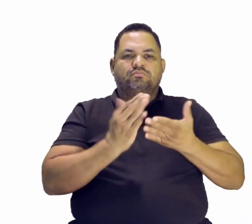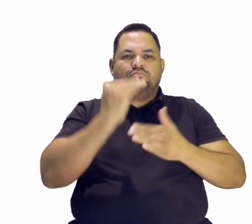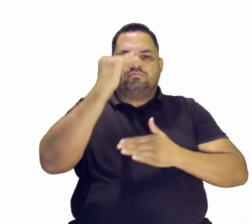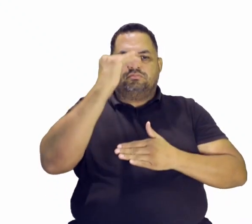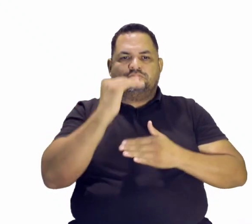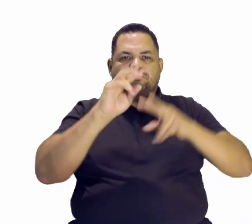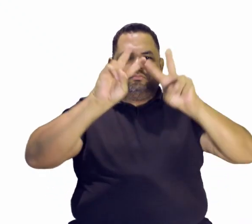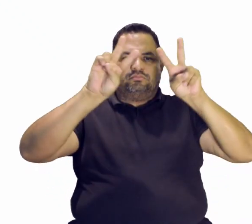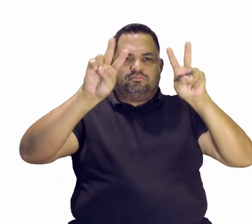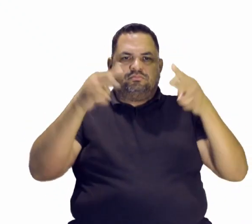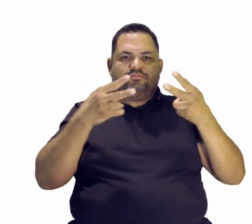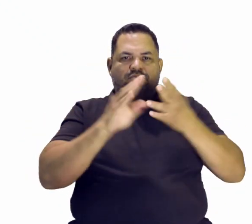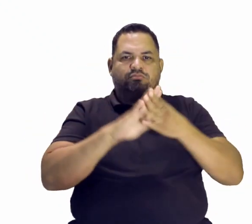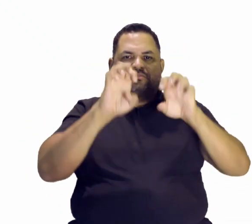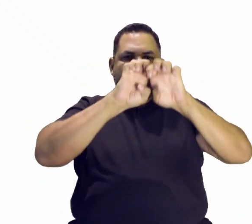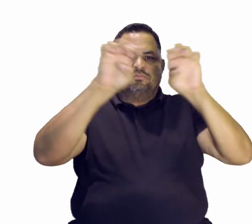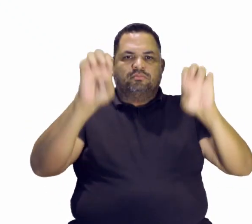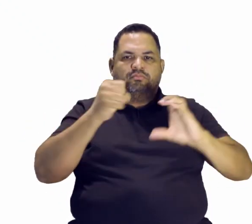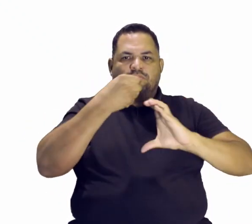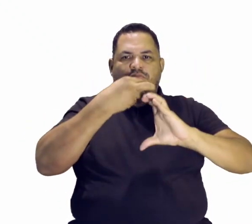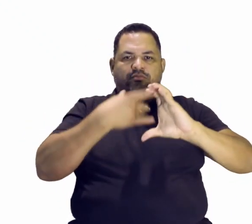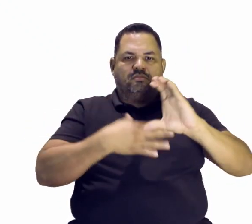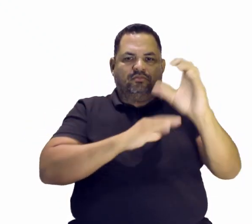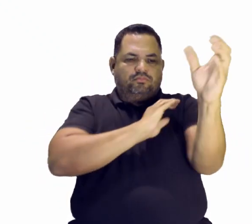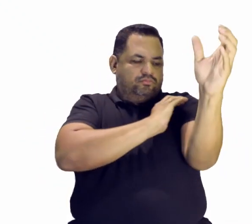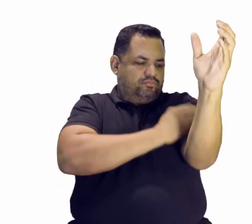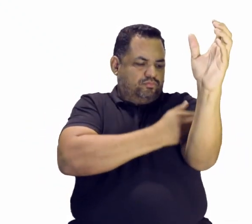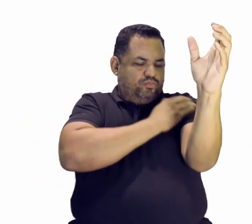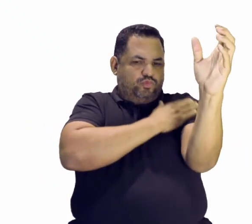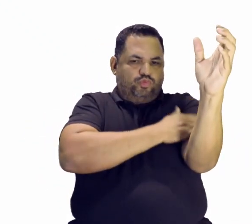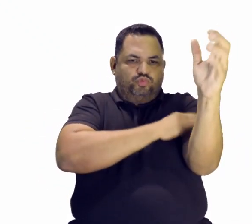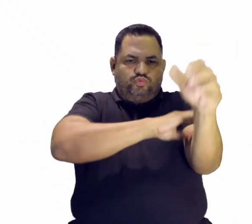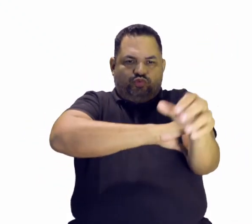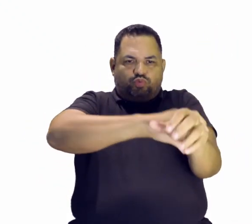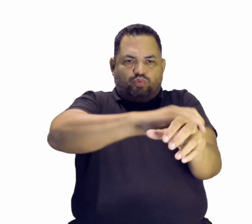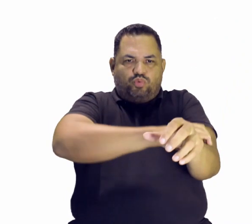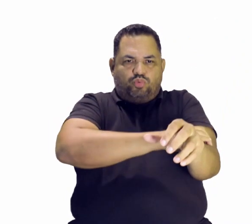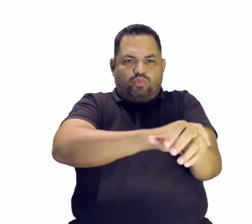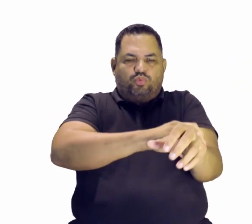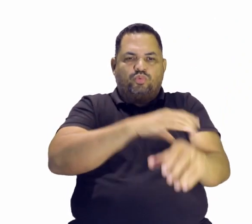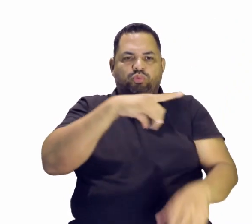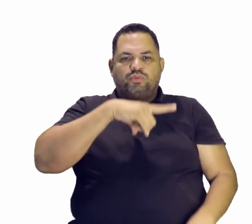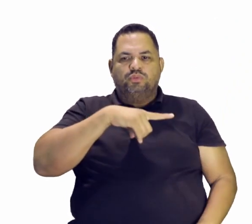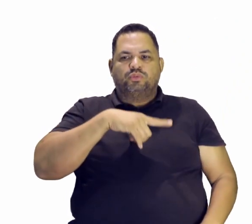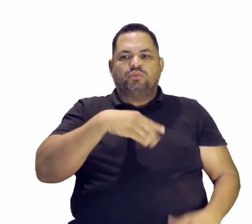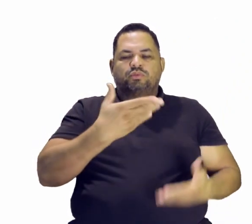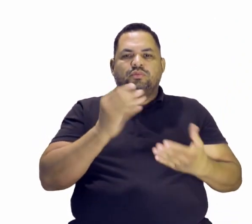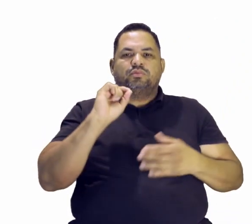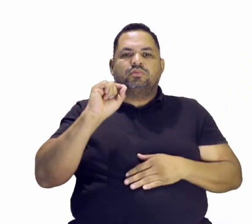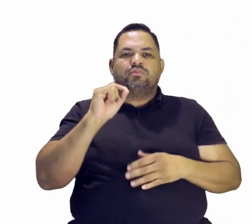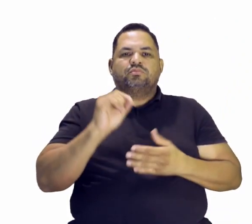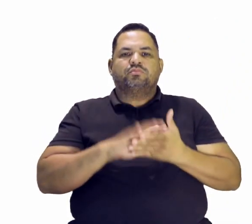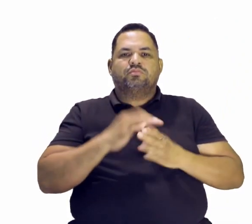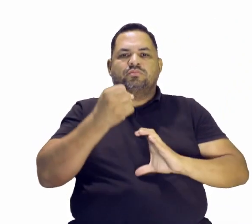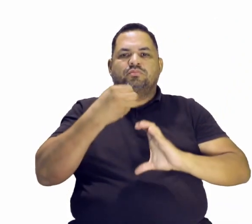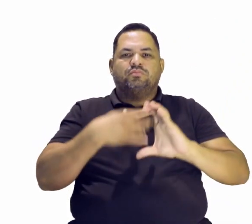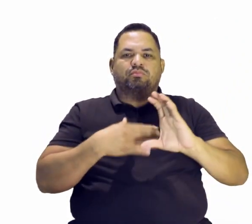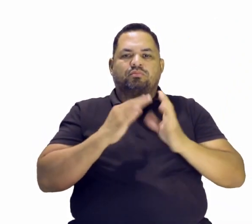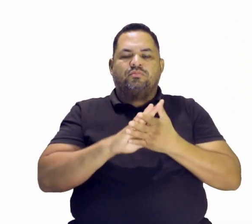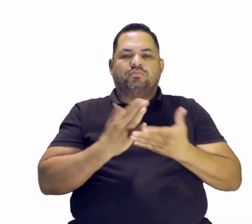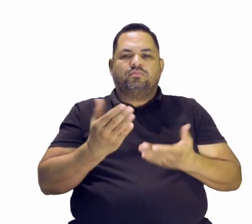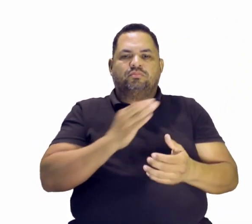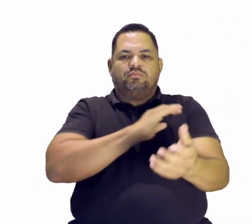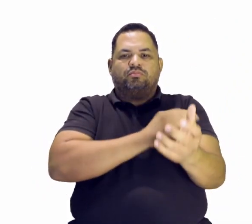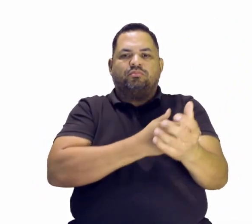a estrutura e a função do músculo, a estrutura e a função do